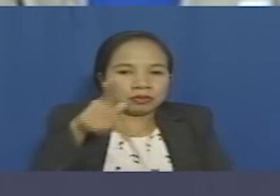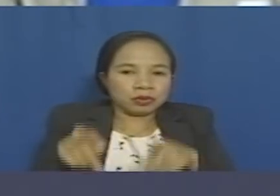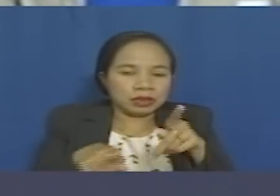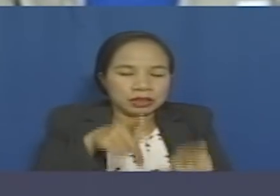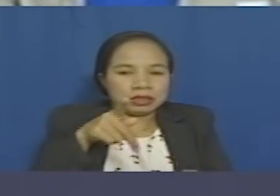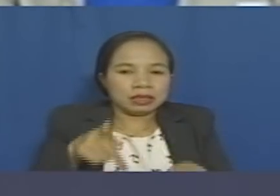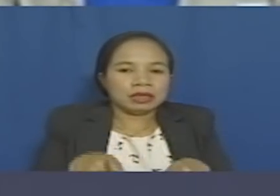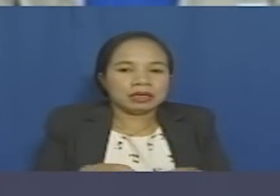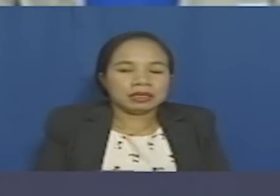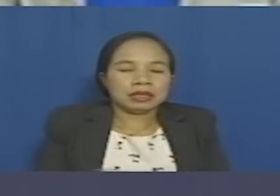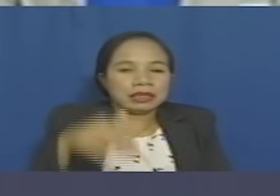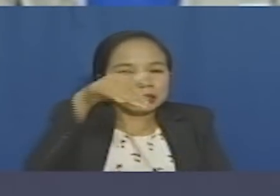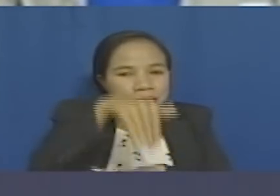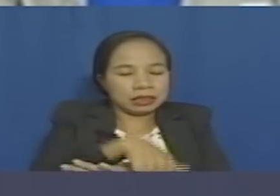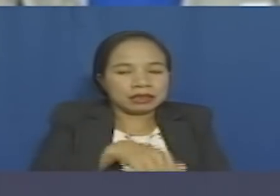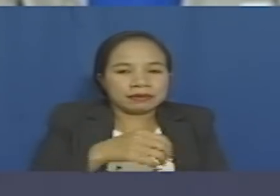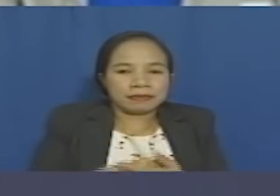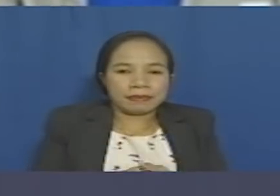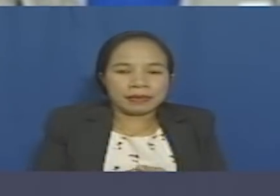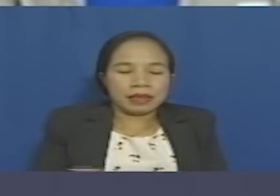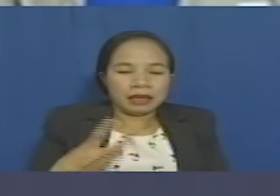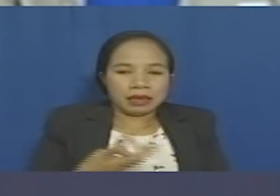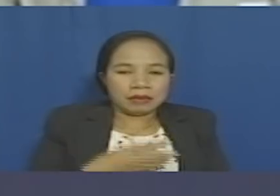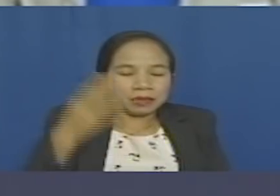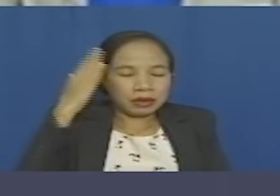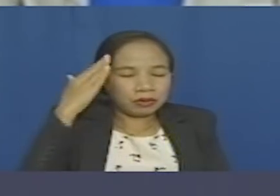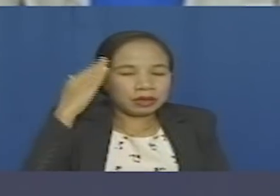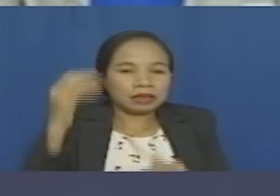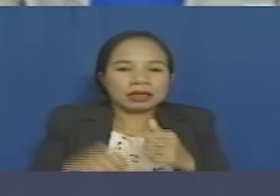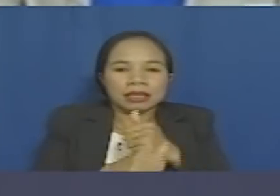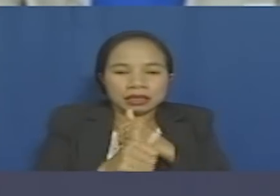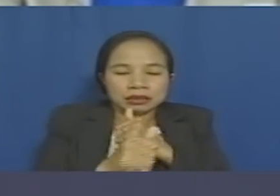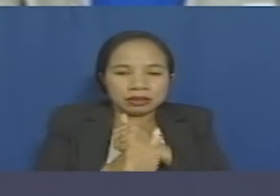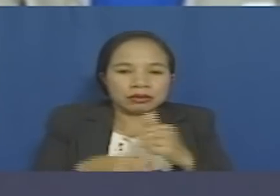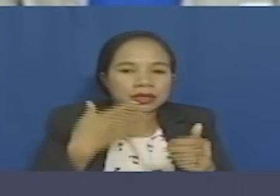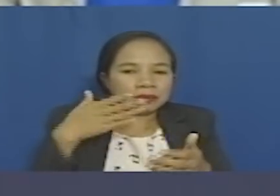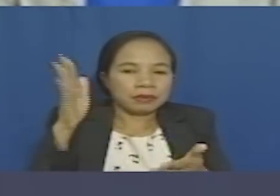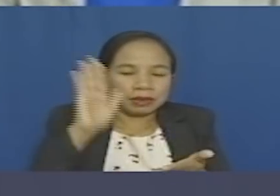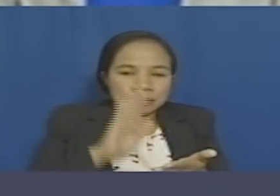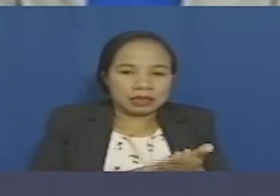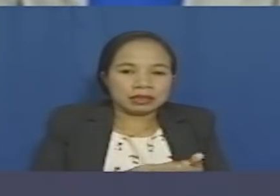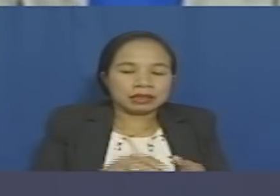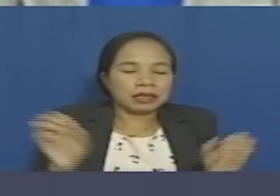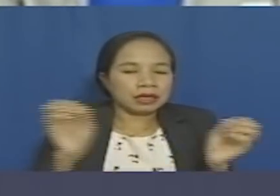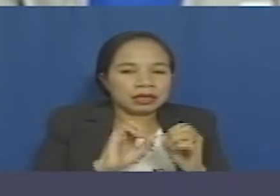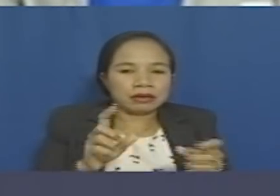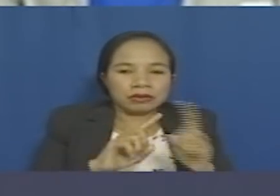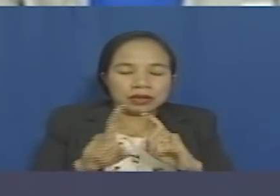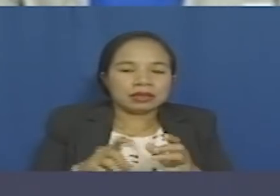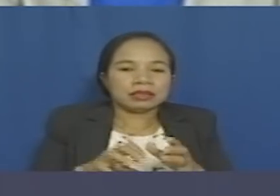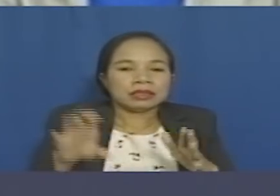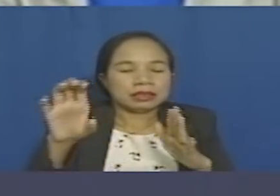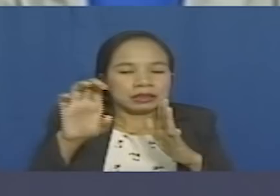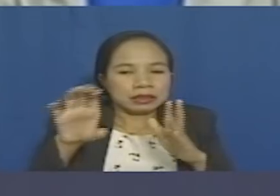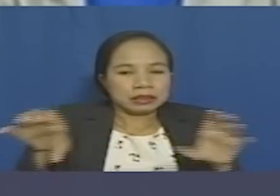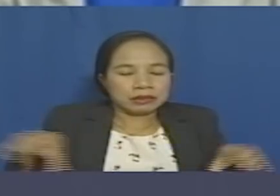ia kalambor. Ami anui kata ne asal mida ke ladia. La interpreta instituição